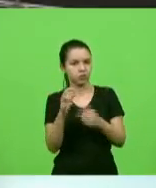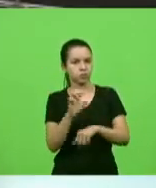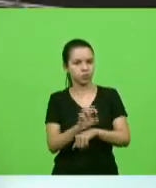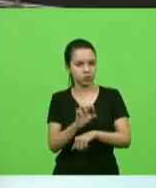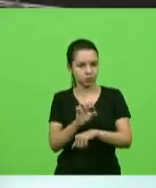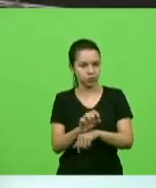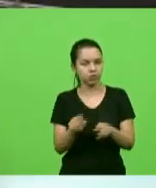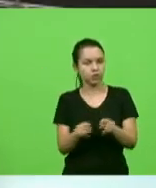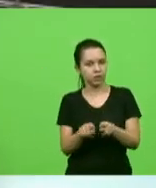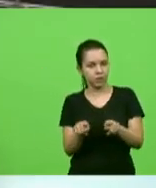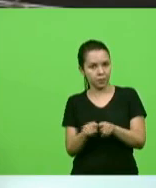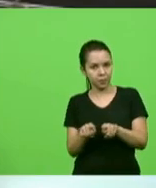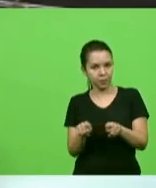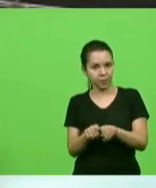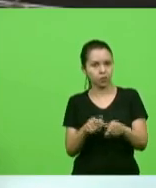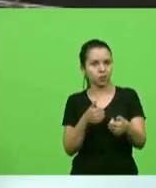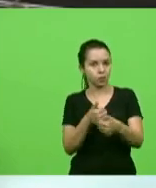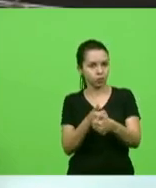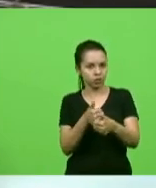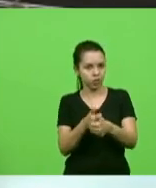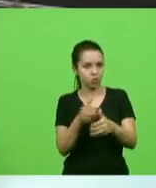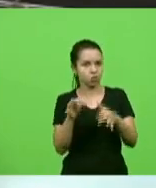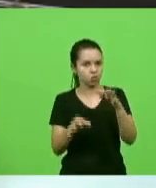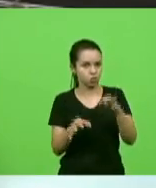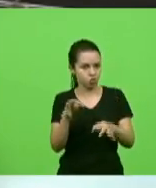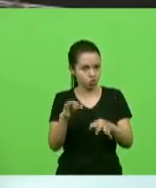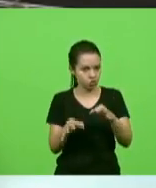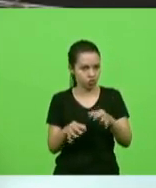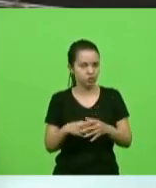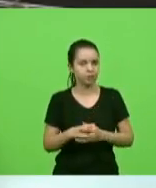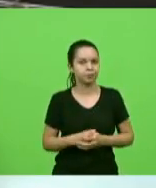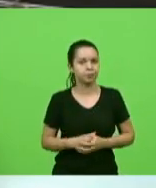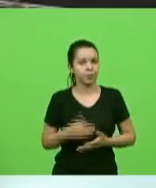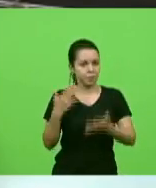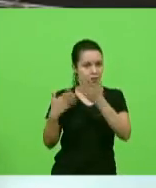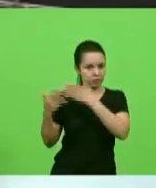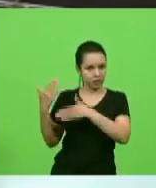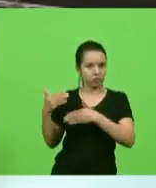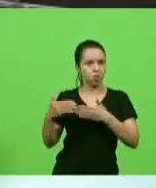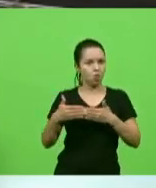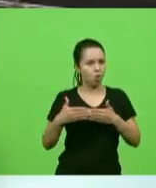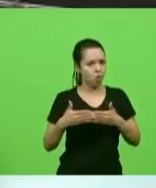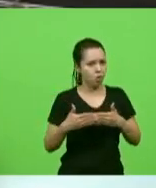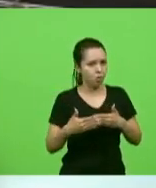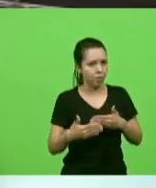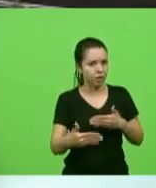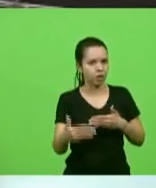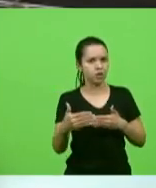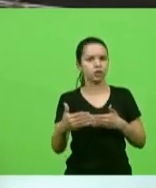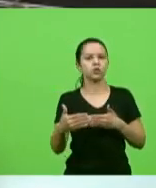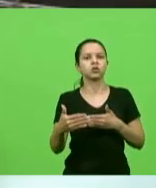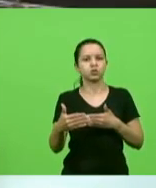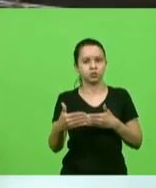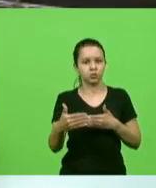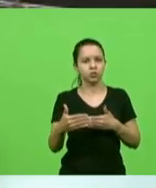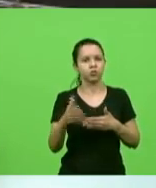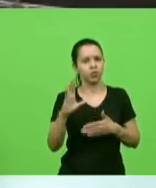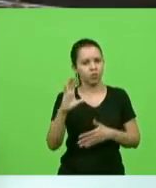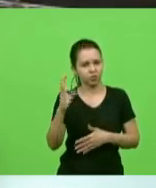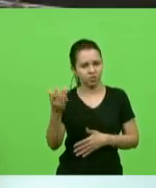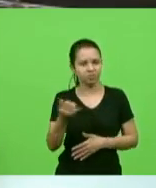do Estado eo Tribunal de Justiça desde o início de todo esse lamentável Episódio